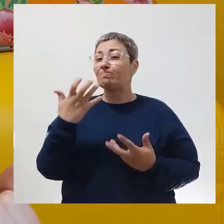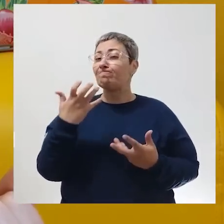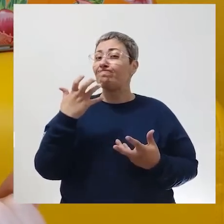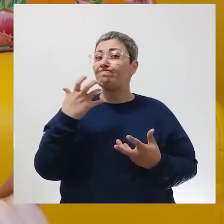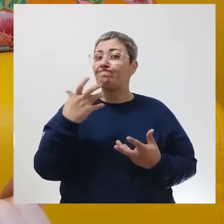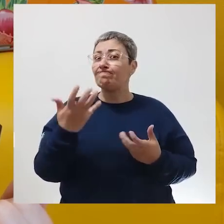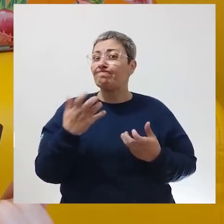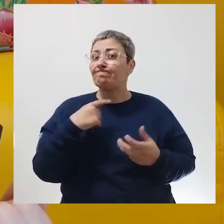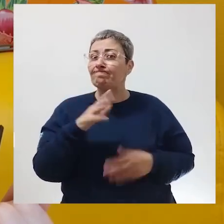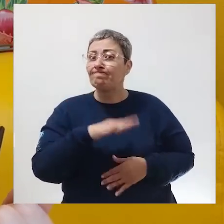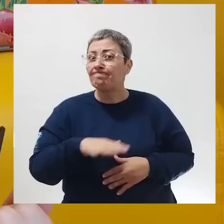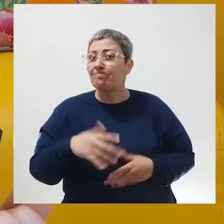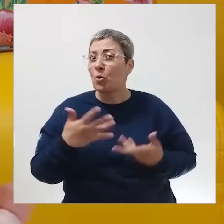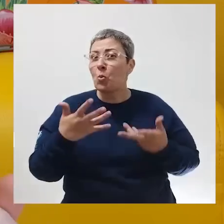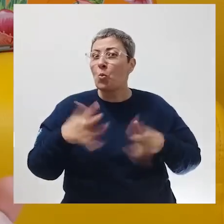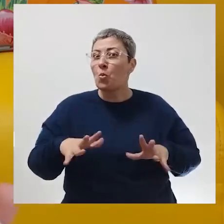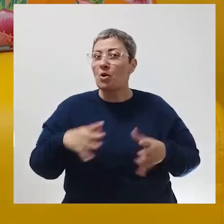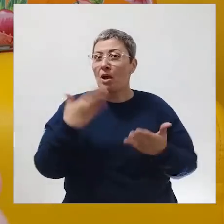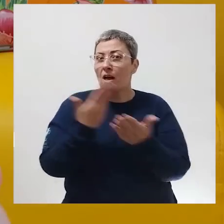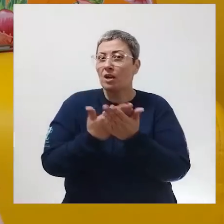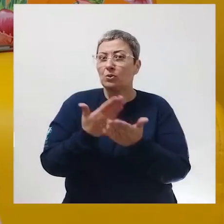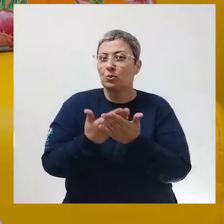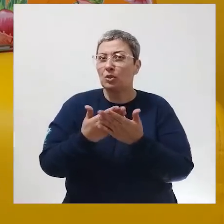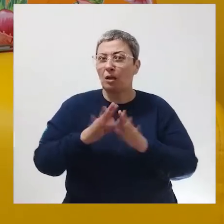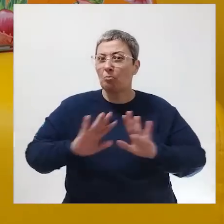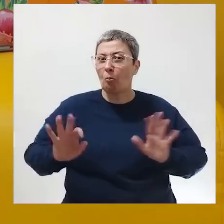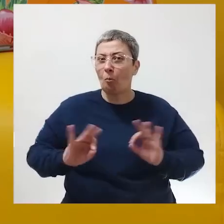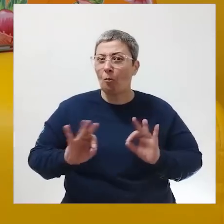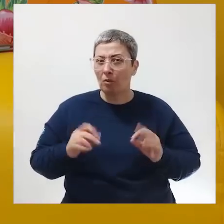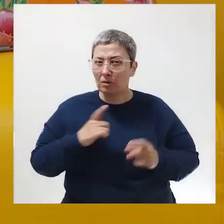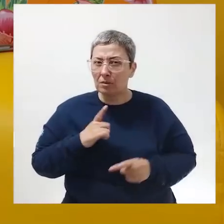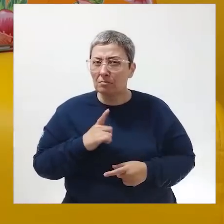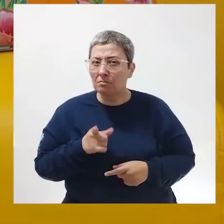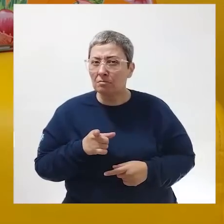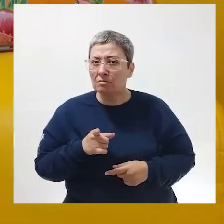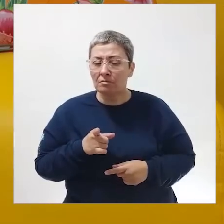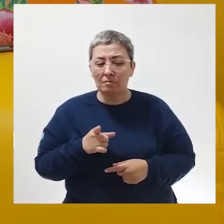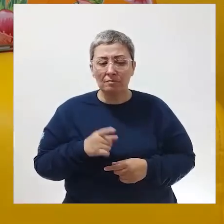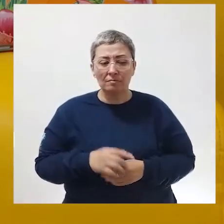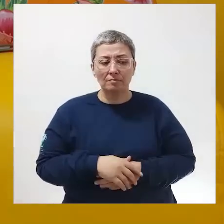Vou querer uma criança que não quer estudar, tem?